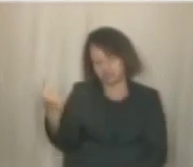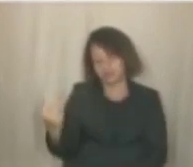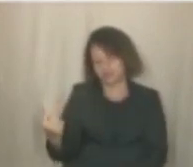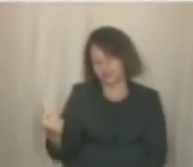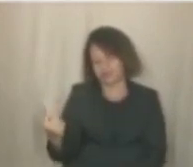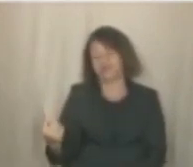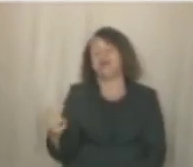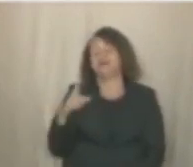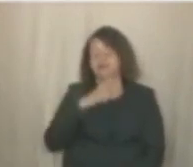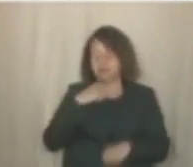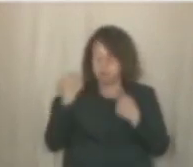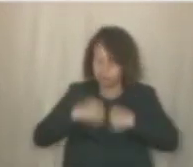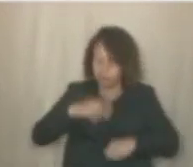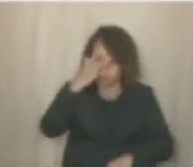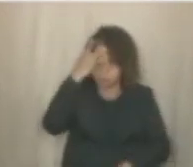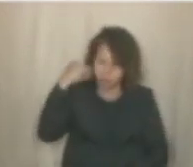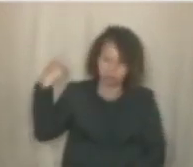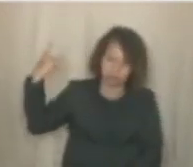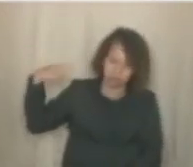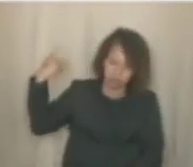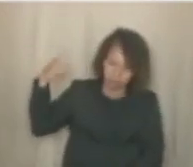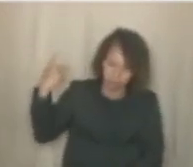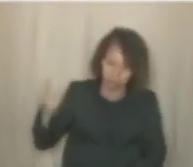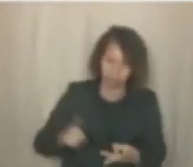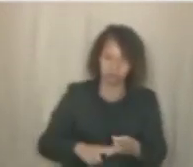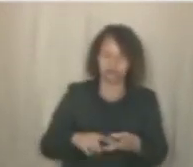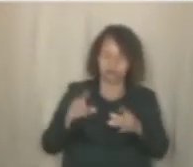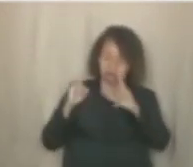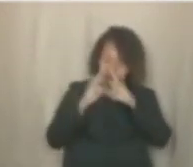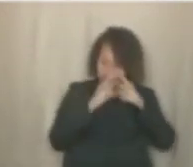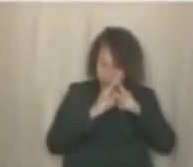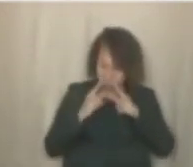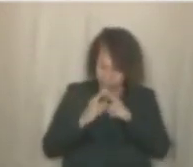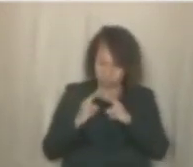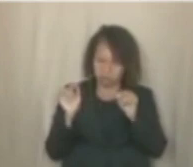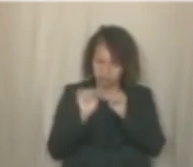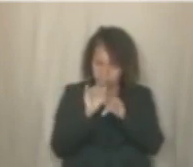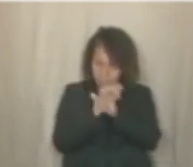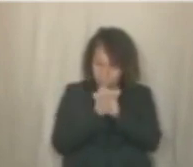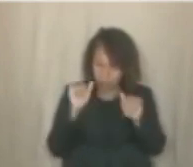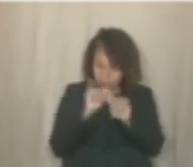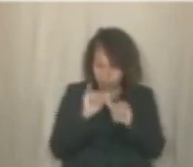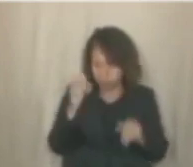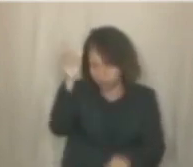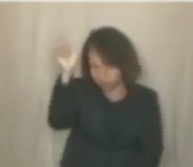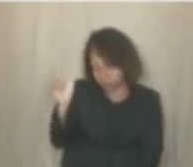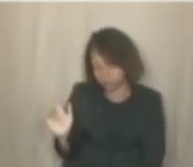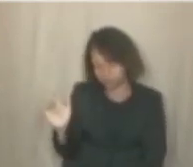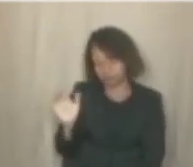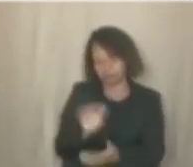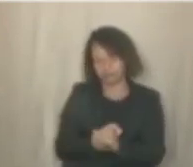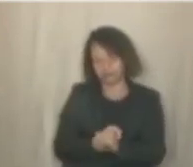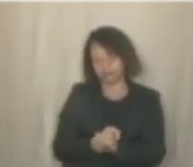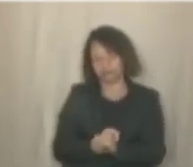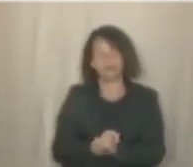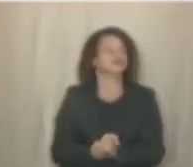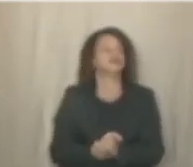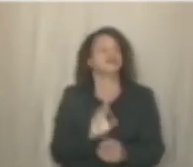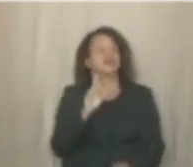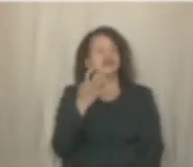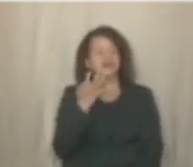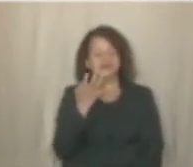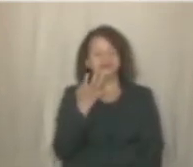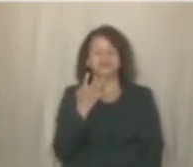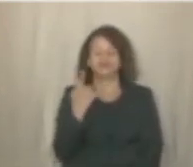pessoas, parlamentares, instituições que falem por essas pessoas. E eu